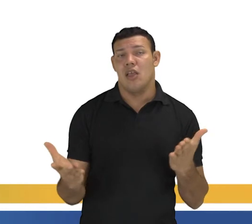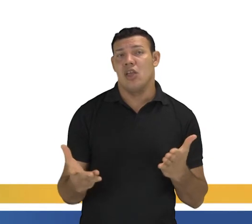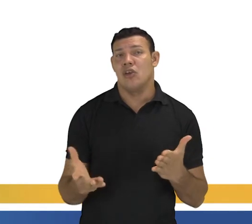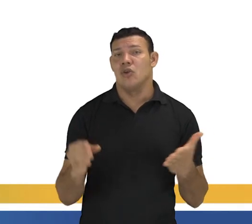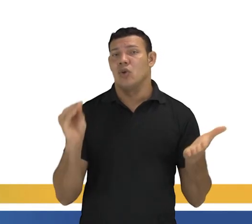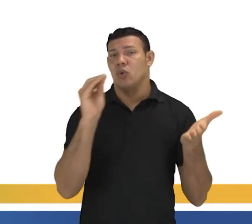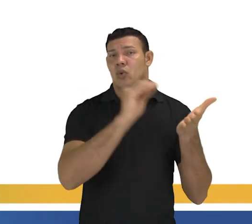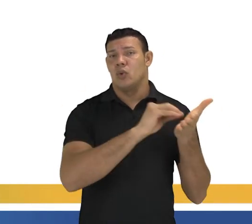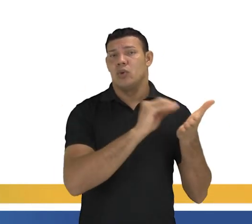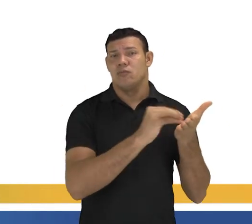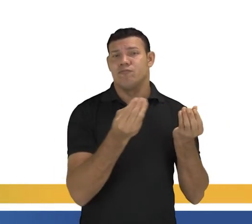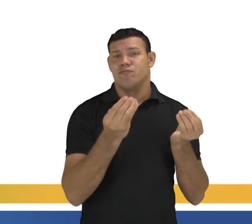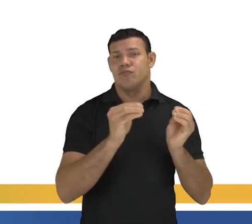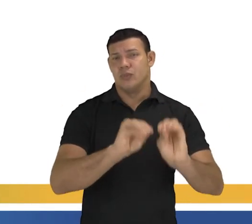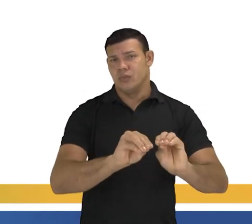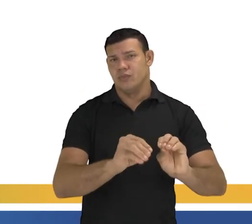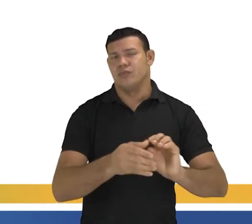Vamos lá então?